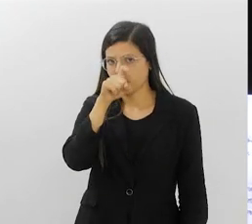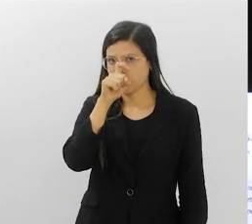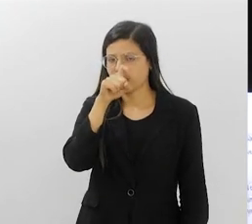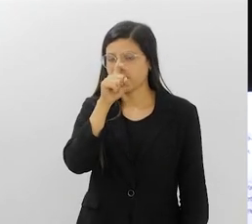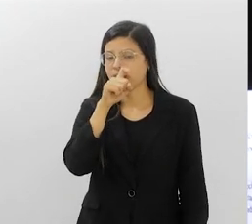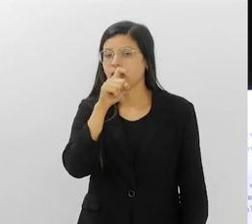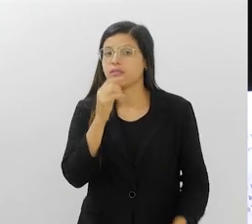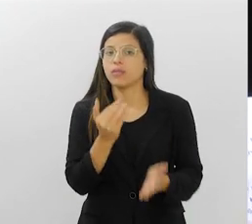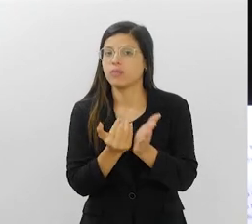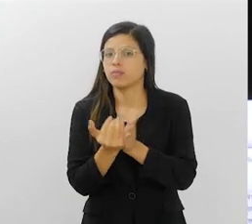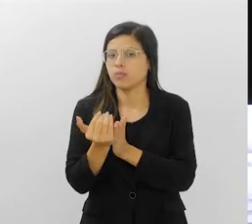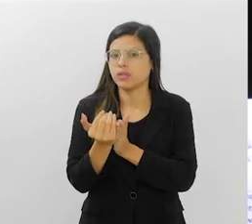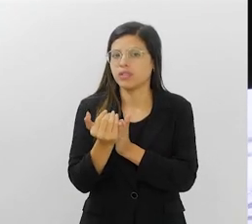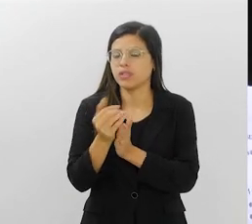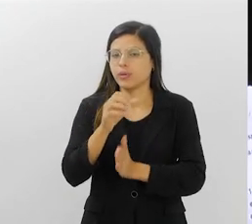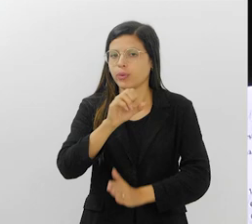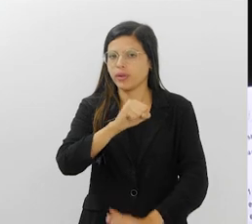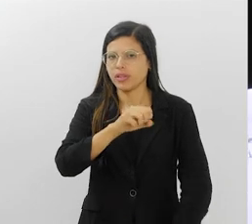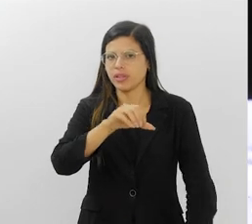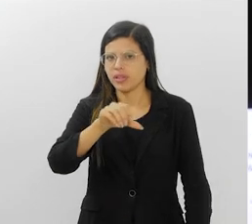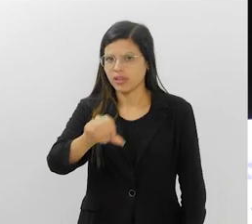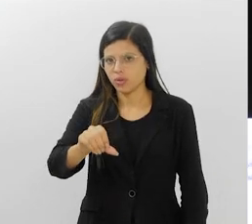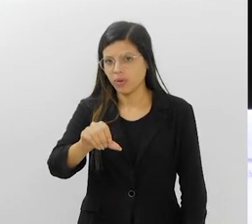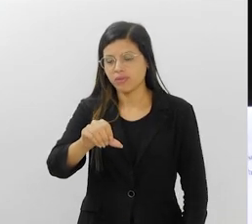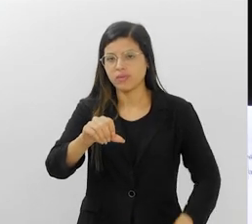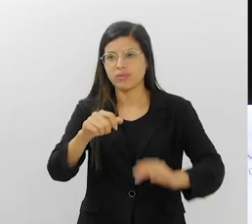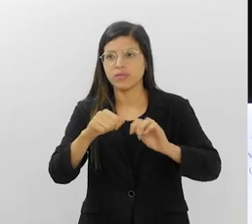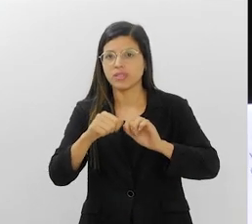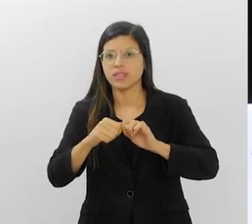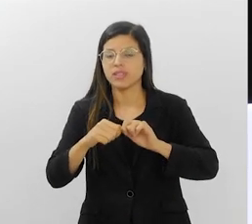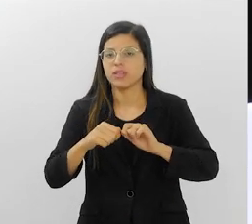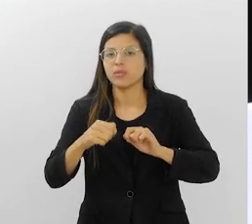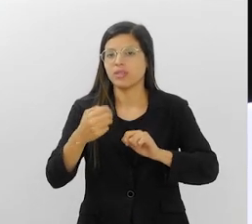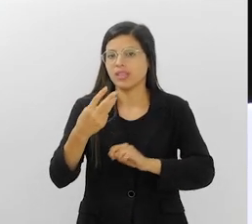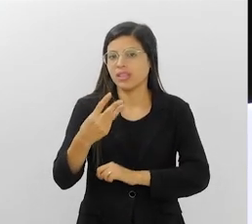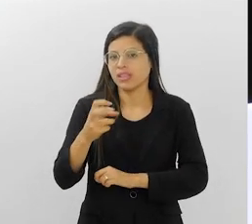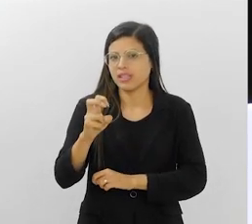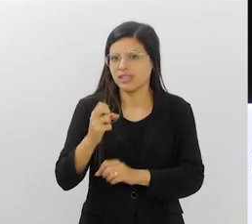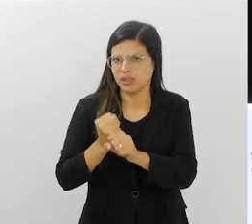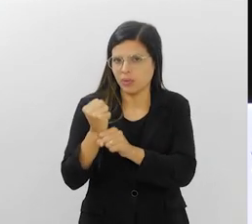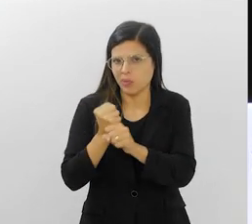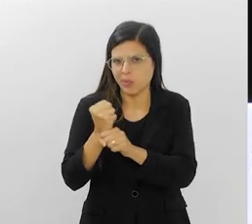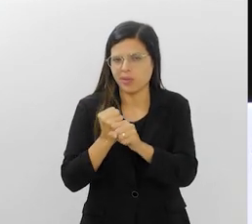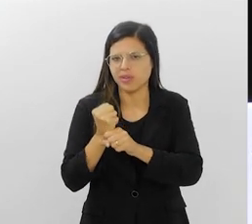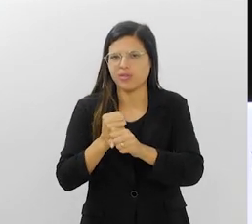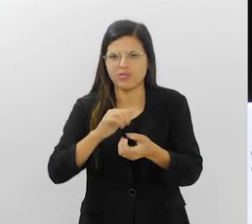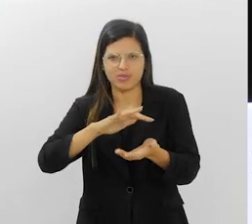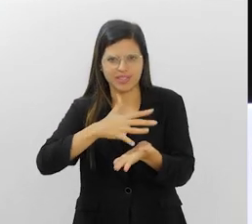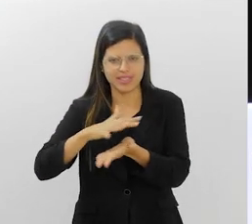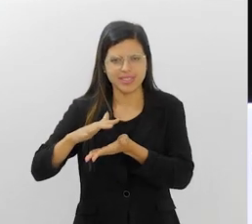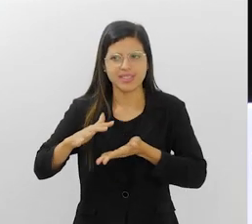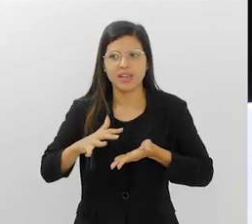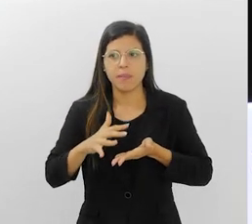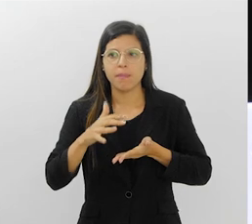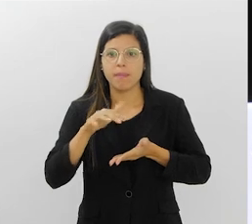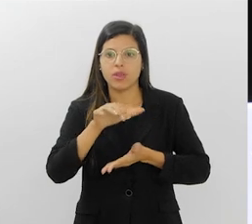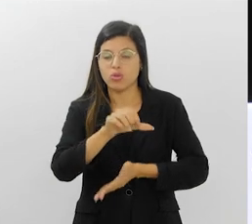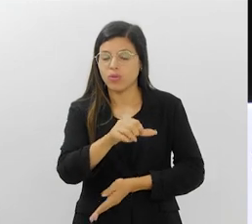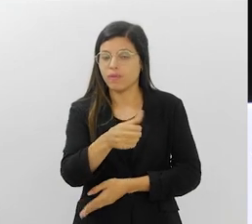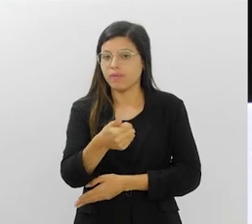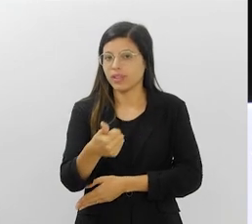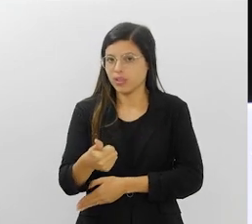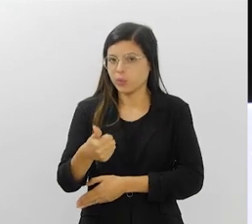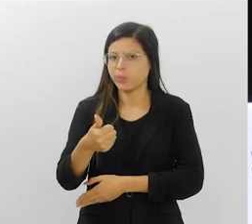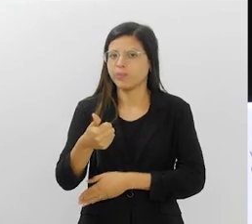Portela. Eu comecei em 89. Eu estou fazendo esse ano 35 anos de samba. Maravilha. E, em 91 eu